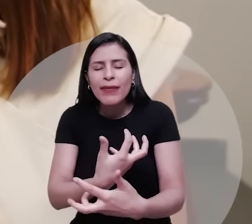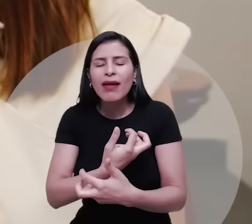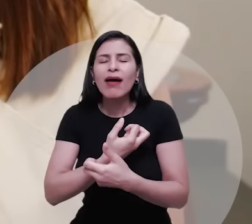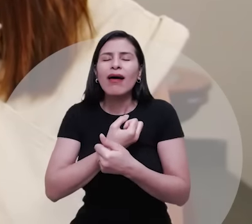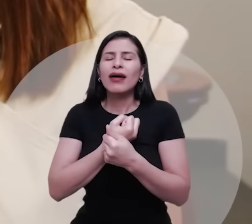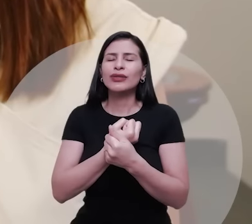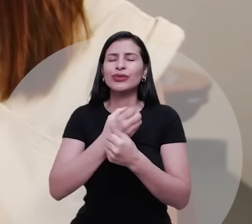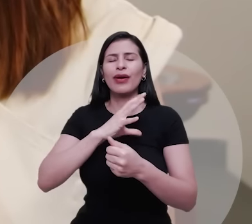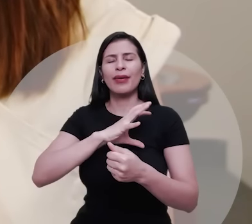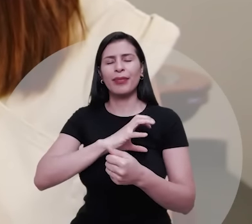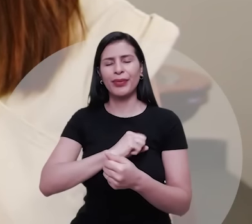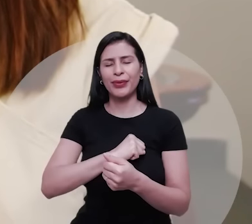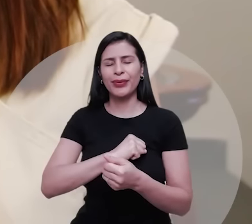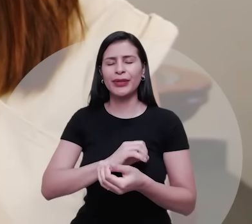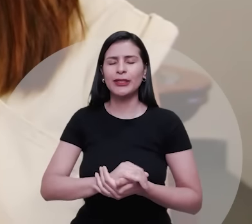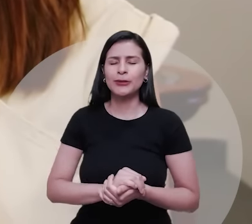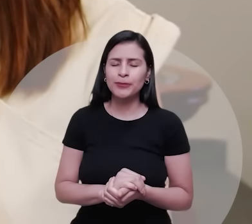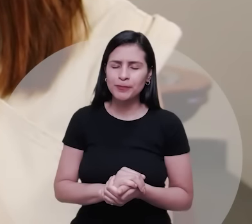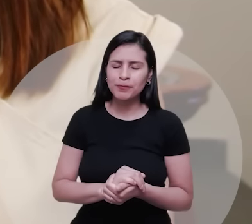imensurável.